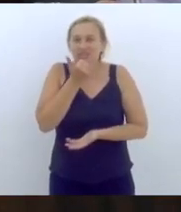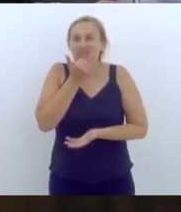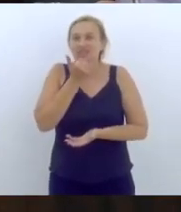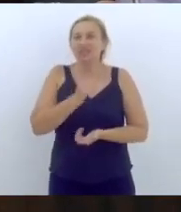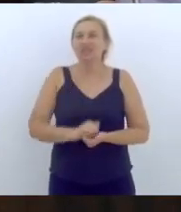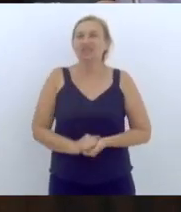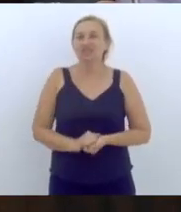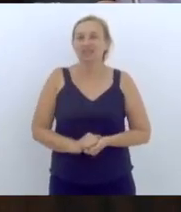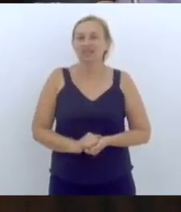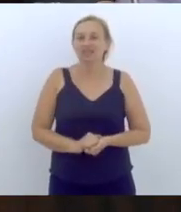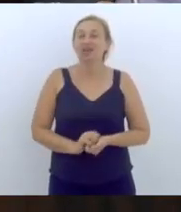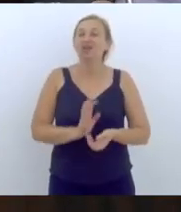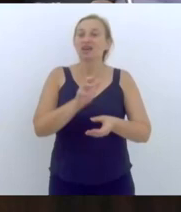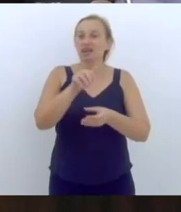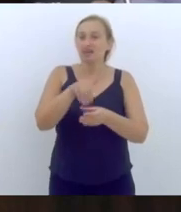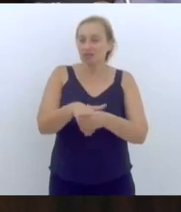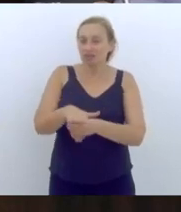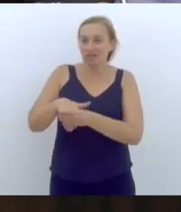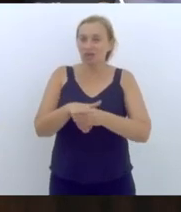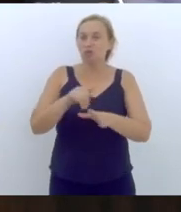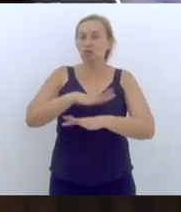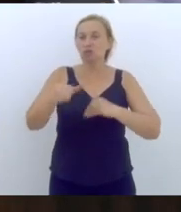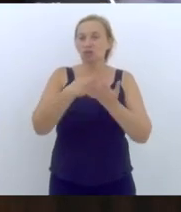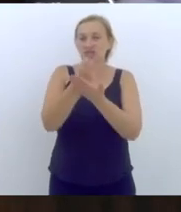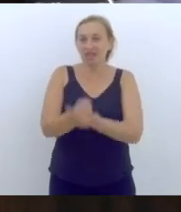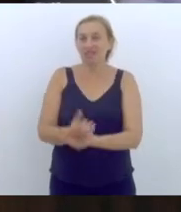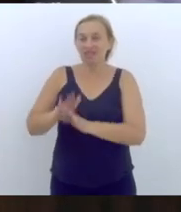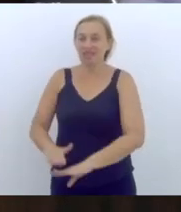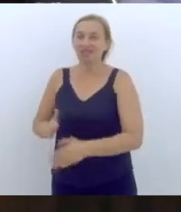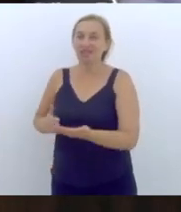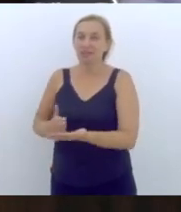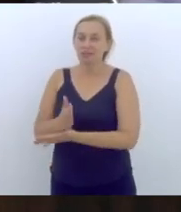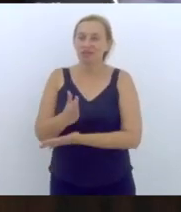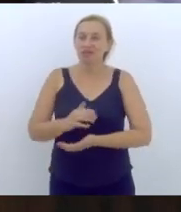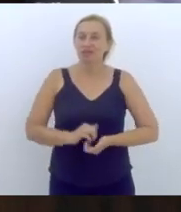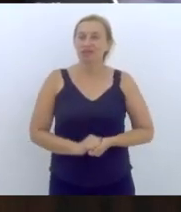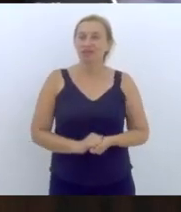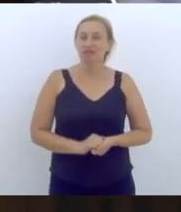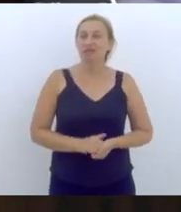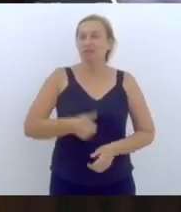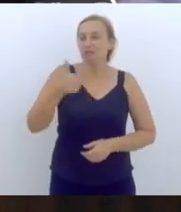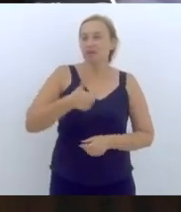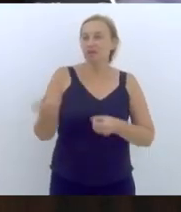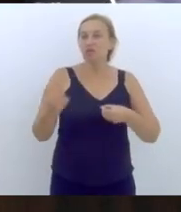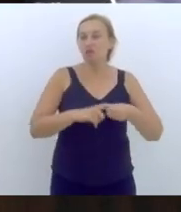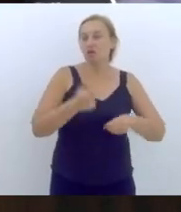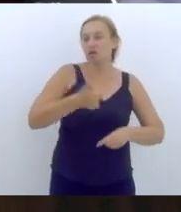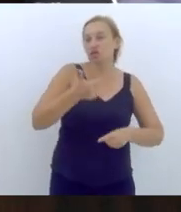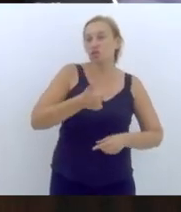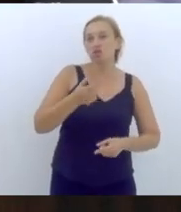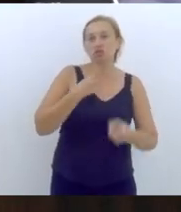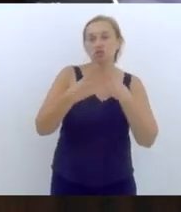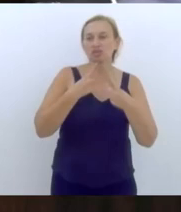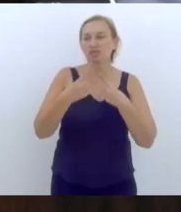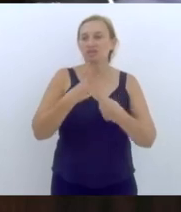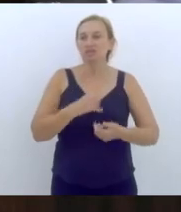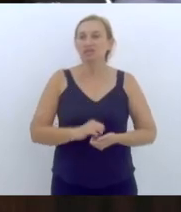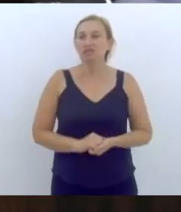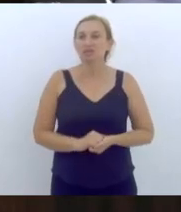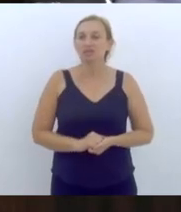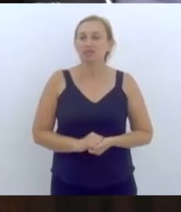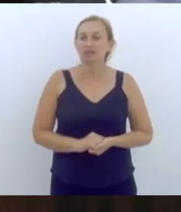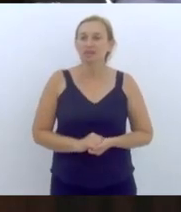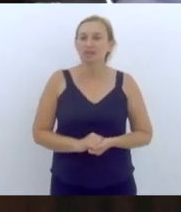Não. Em votação, os senhores que aprovam permaneçam como estão. Aprovado. Em primeira, retorna em segunda.